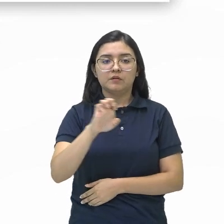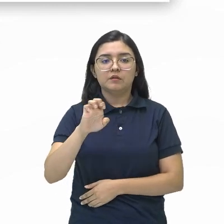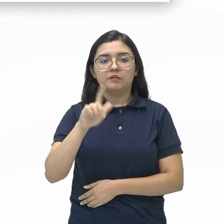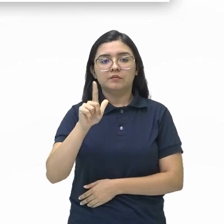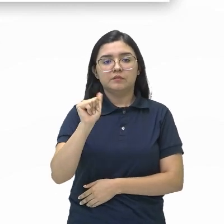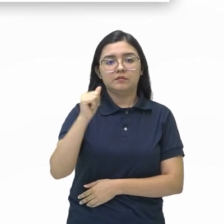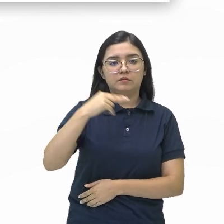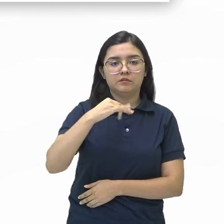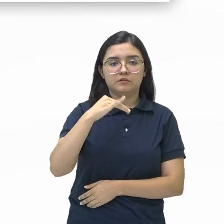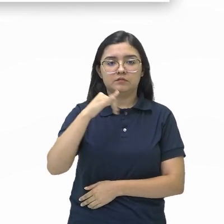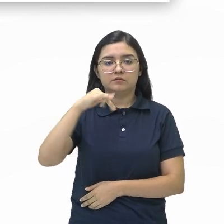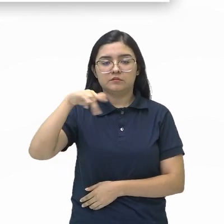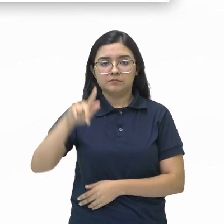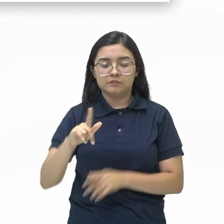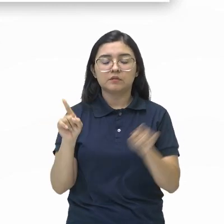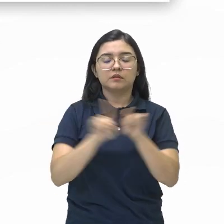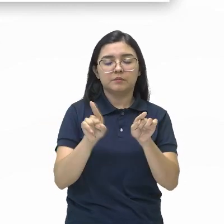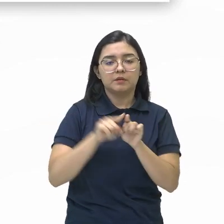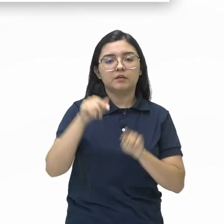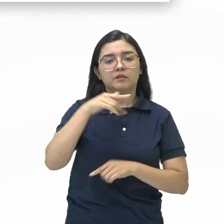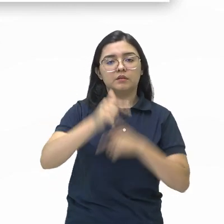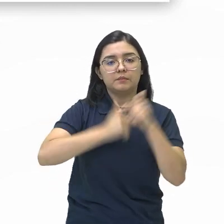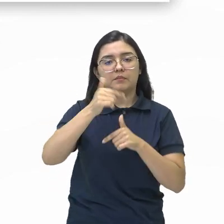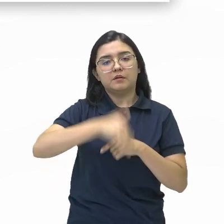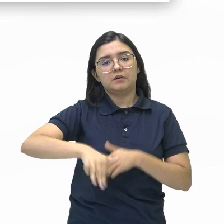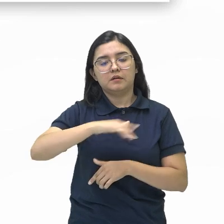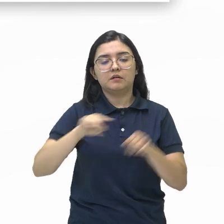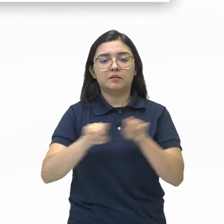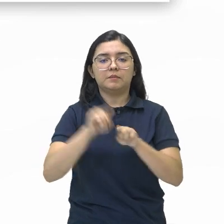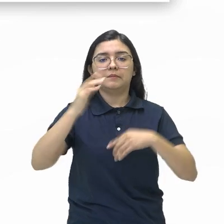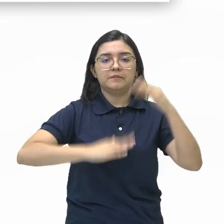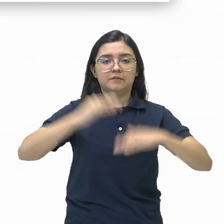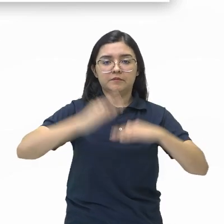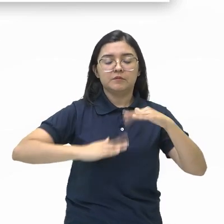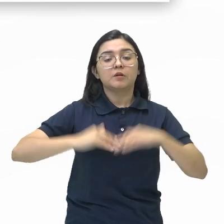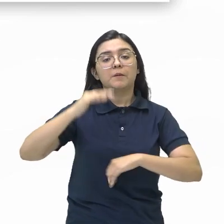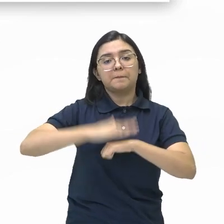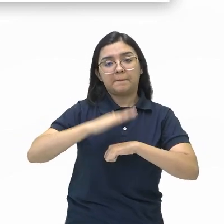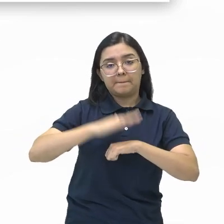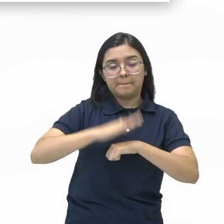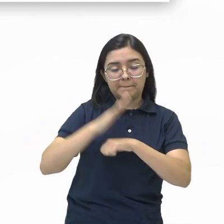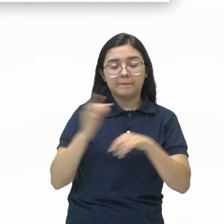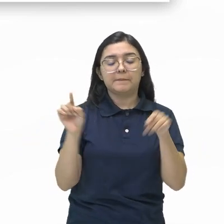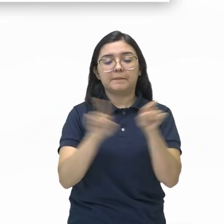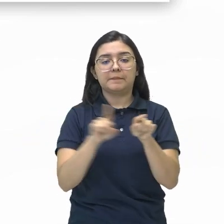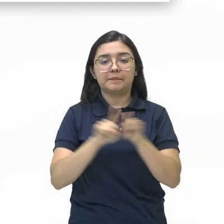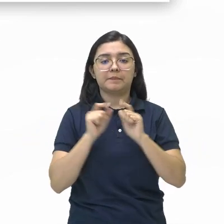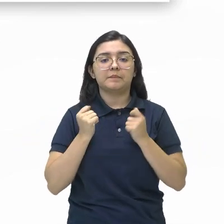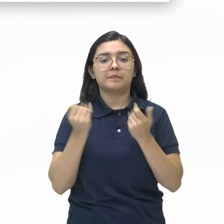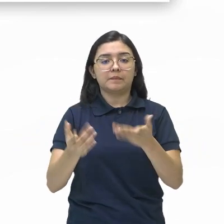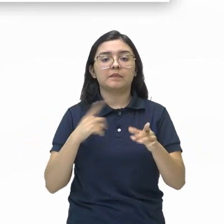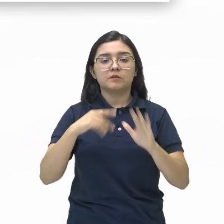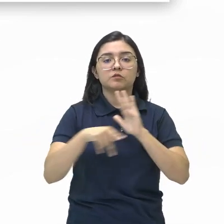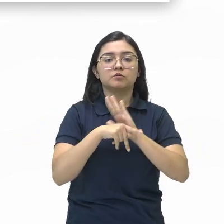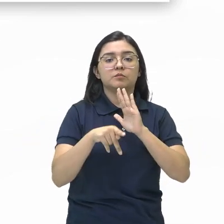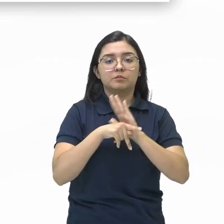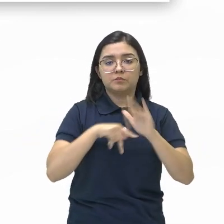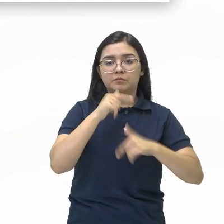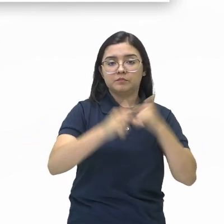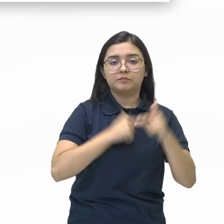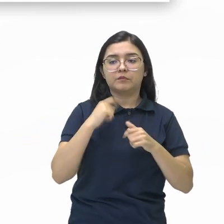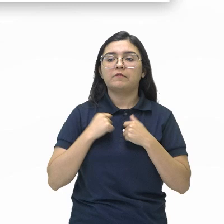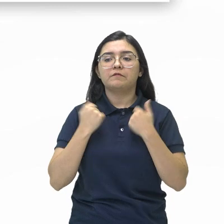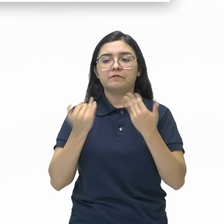também trabalha nessa ideia, né? Ou seja, envolve profissionais autônomos que oferecem seus serviços a